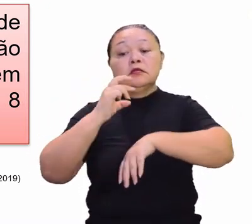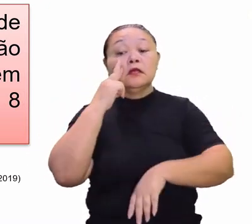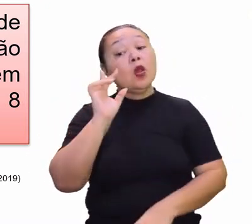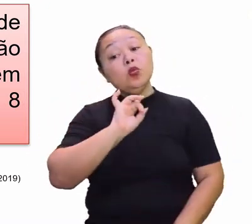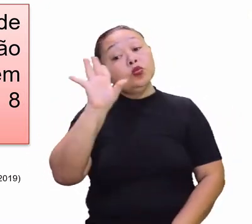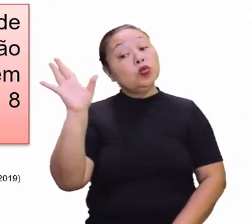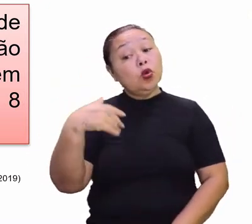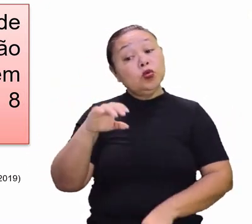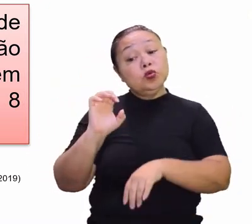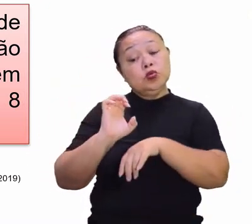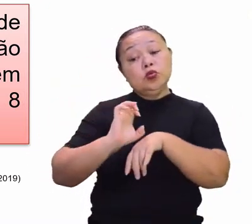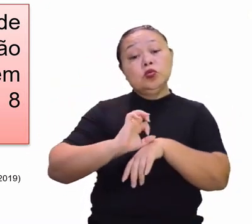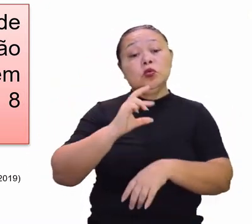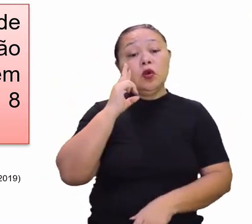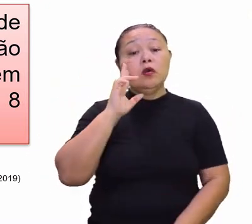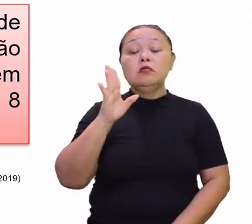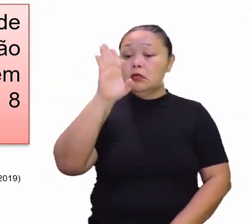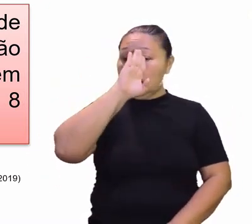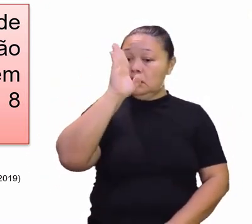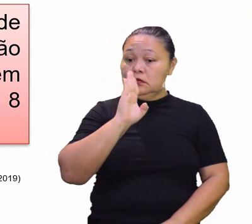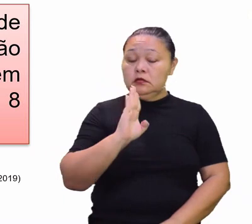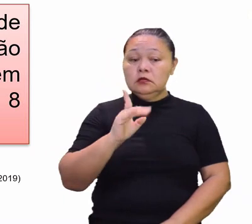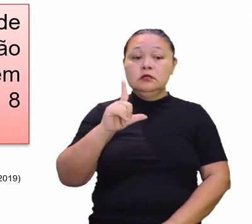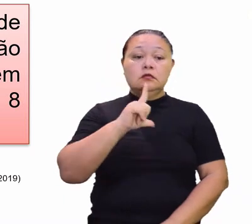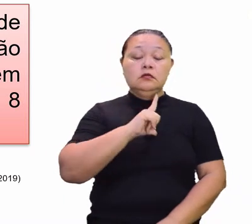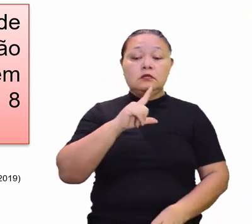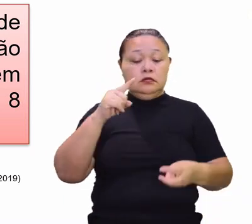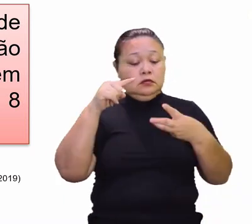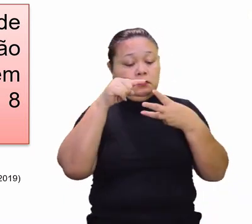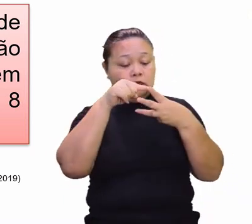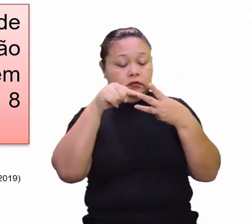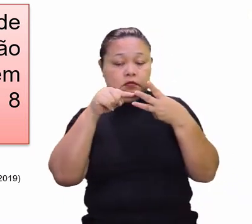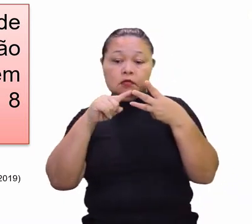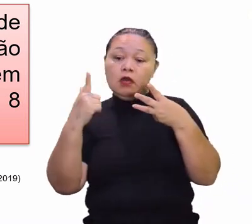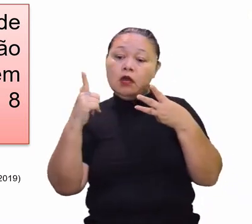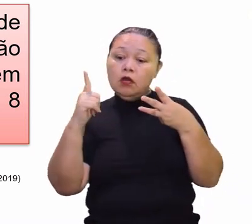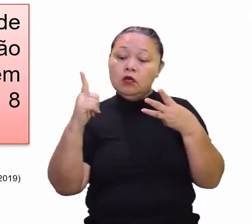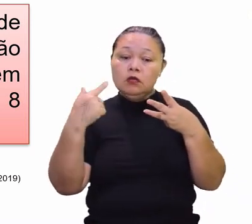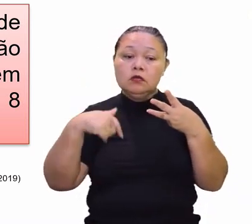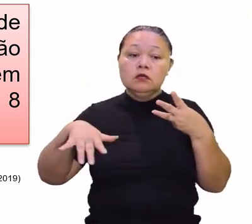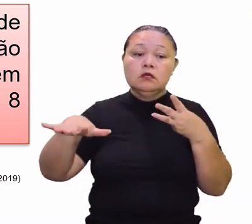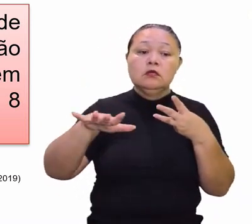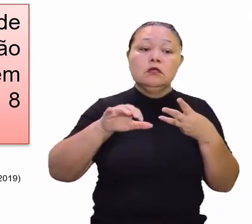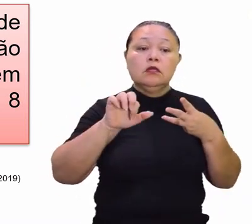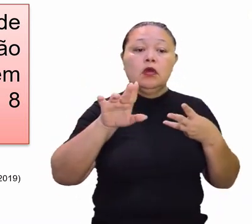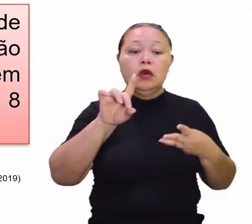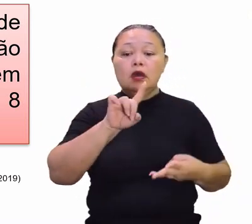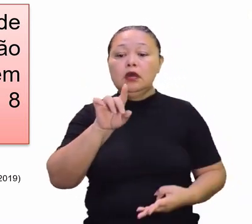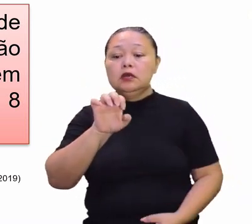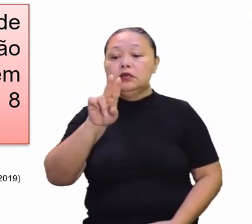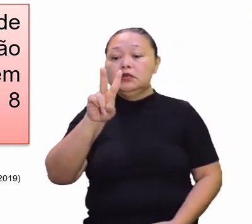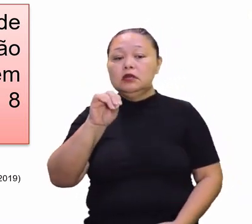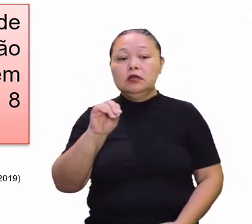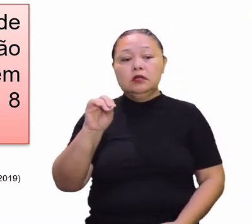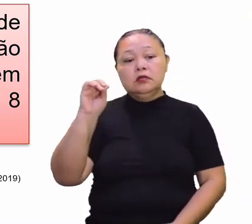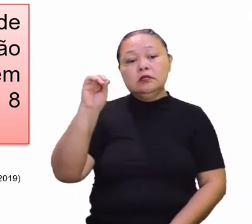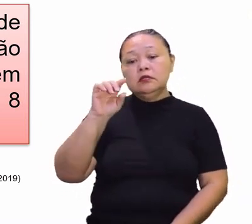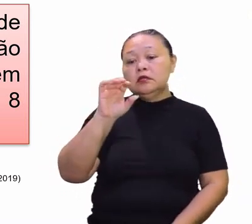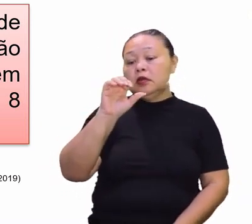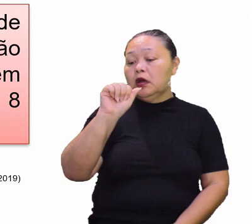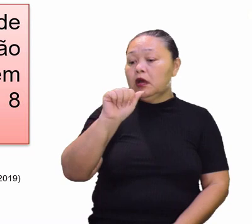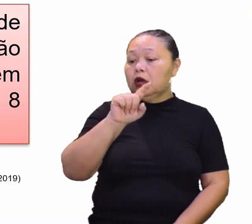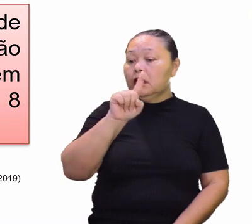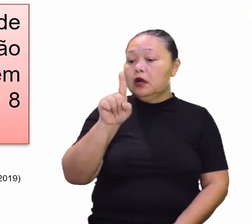só Rondônia, mas a nível Brasil, nós temos três geógrafos, Haroldo de Azevedo, Aziz